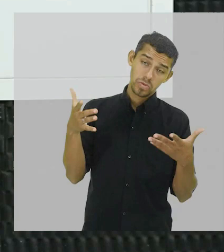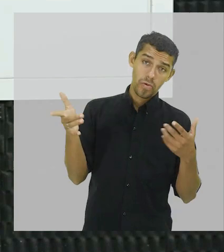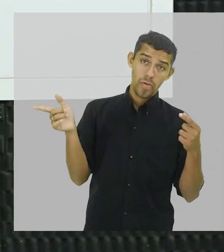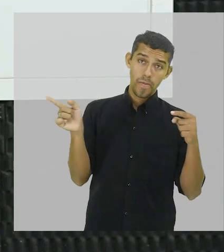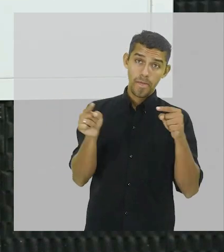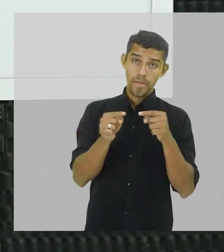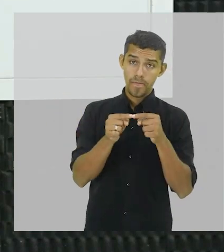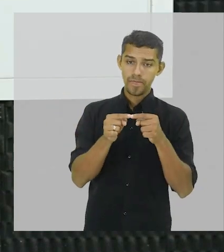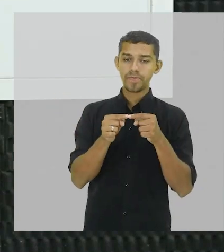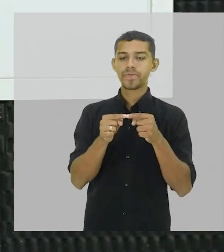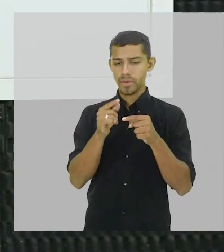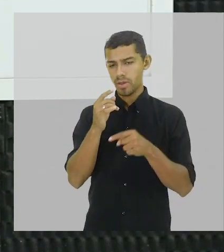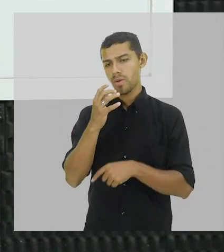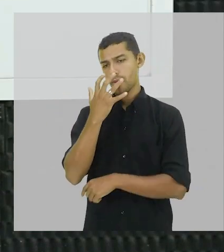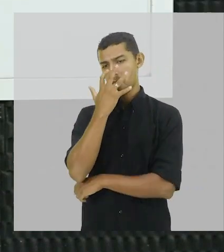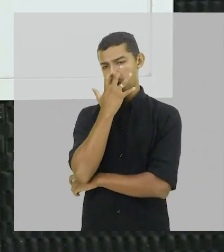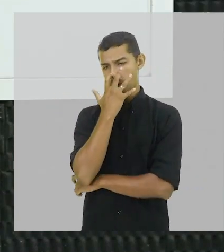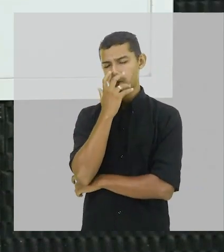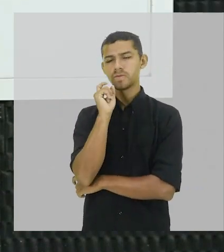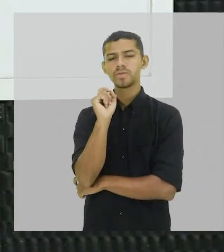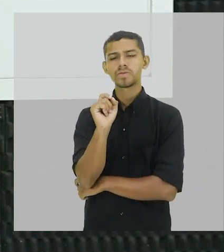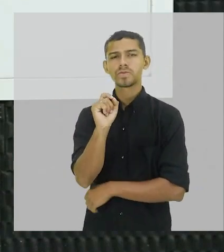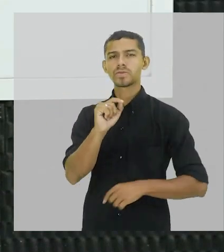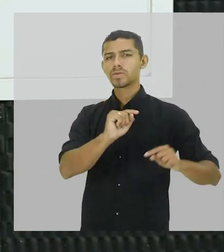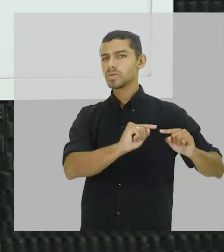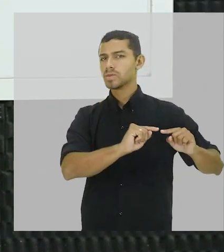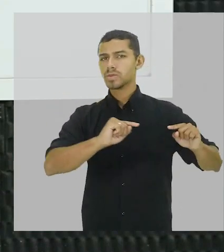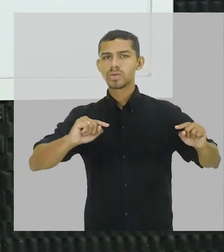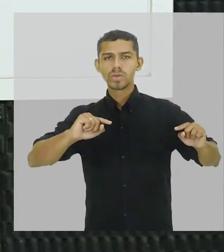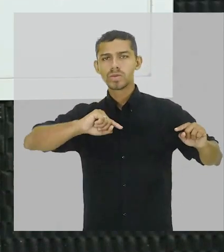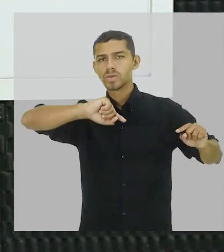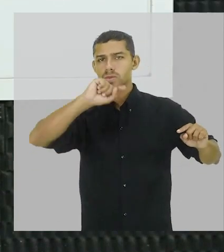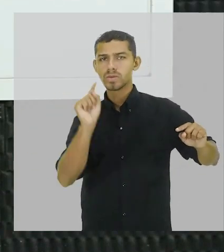o seguinte: esta corda, ela está fixa,